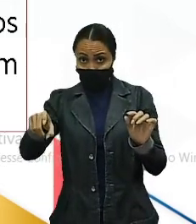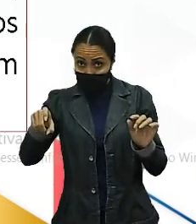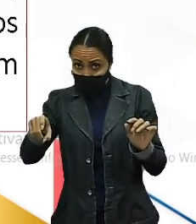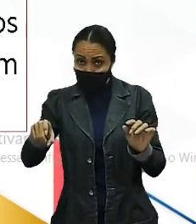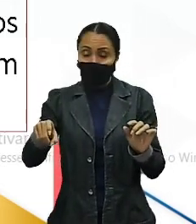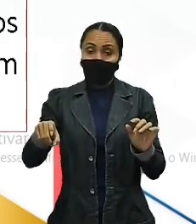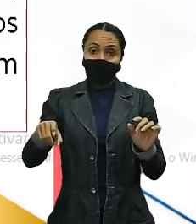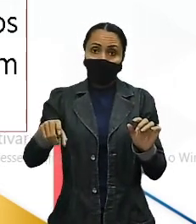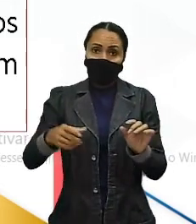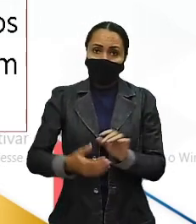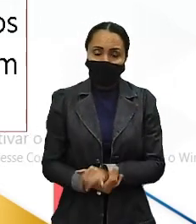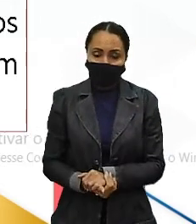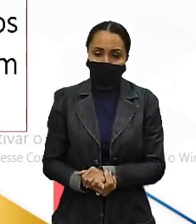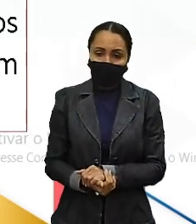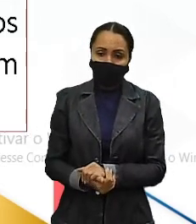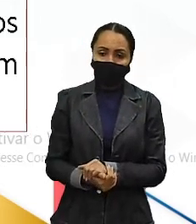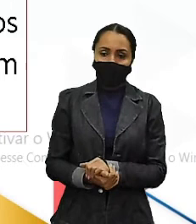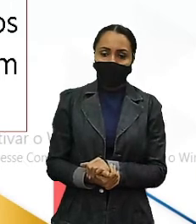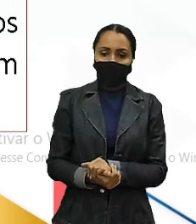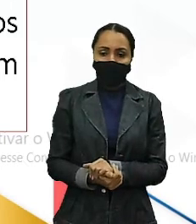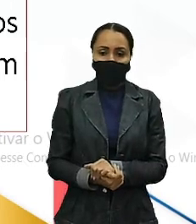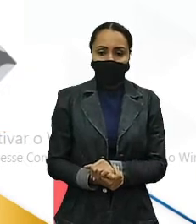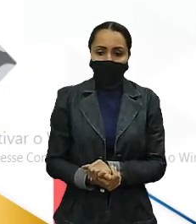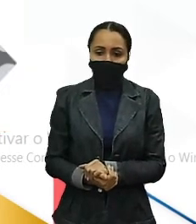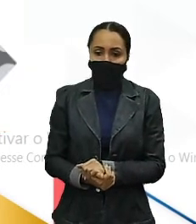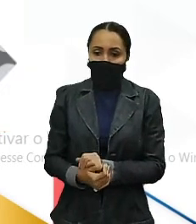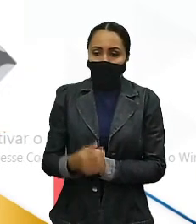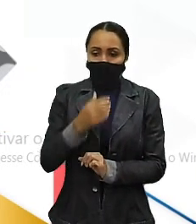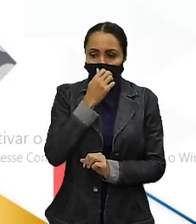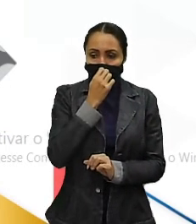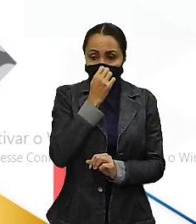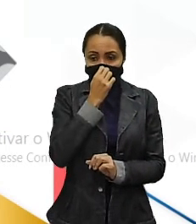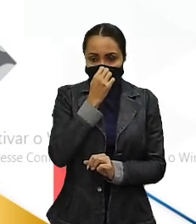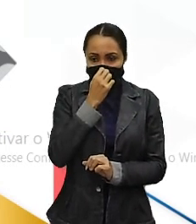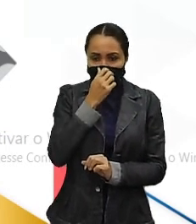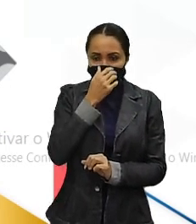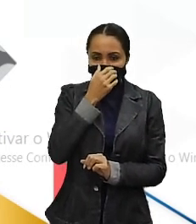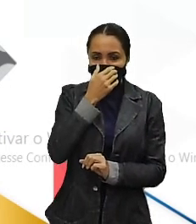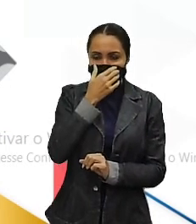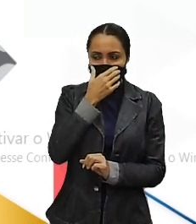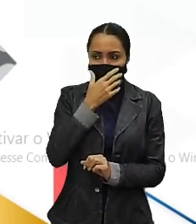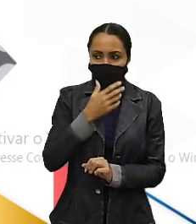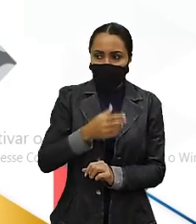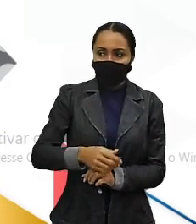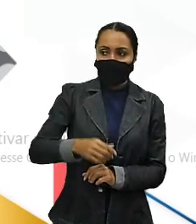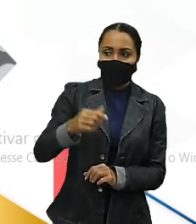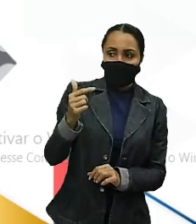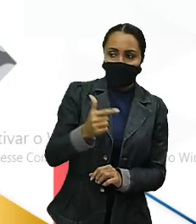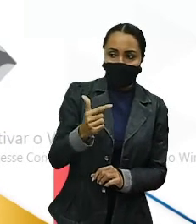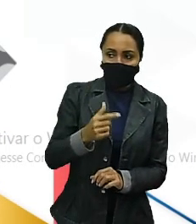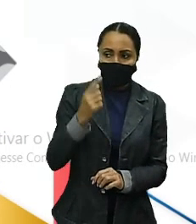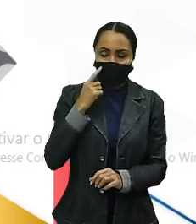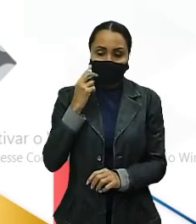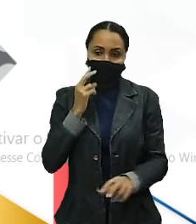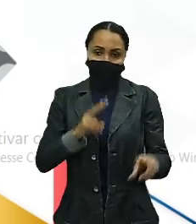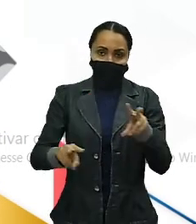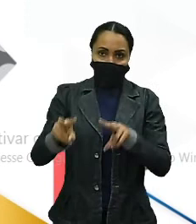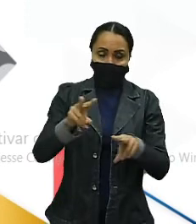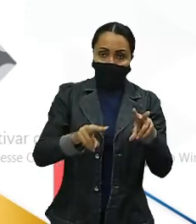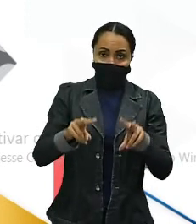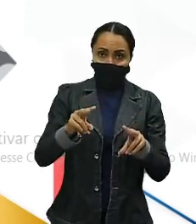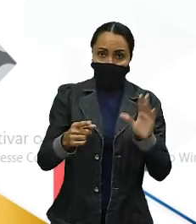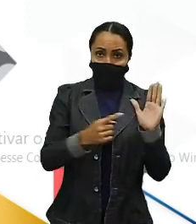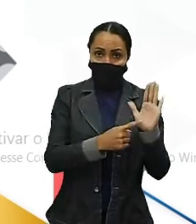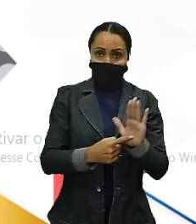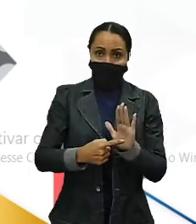aí, o número negativo do eixo do Y, tá? Bom, segunda questão, a imagem